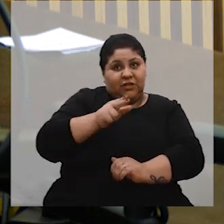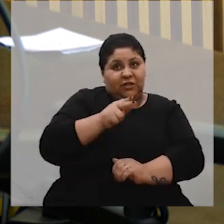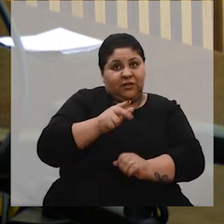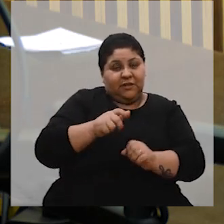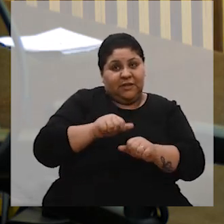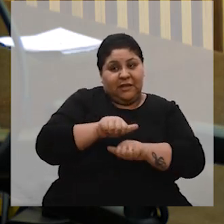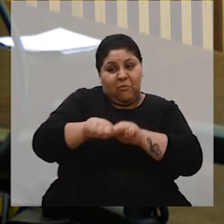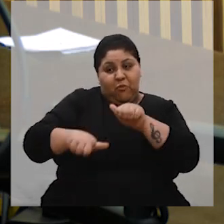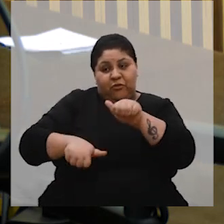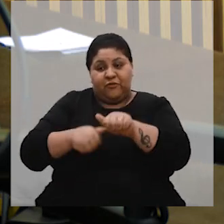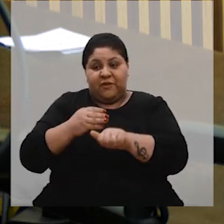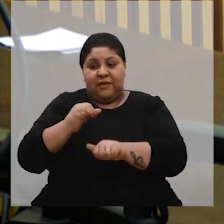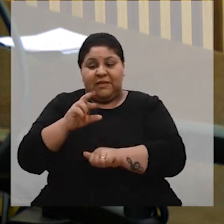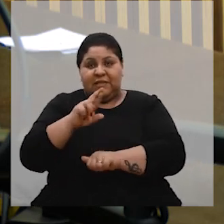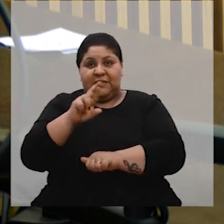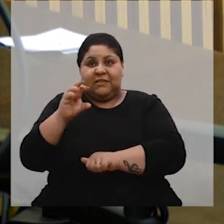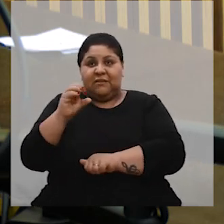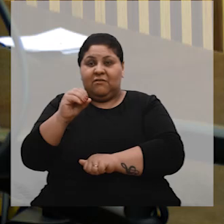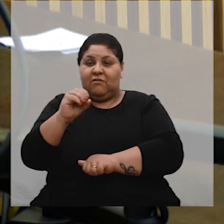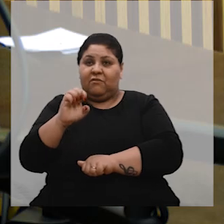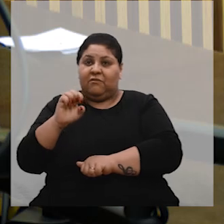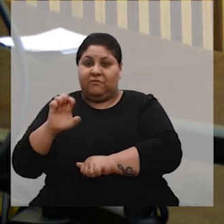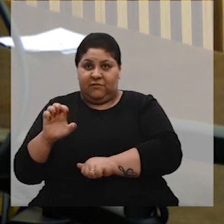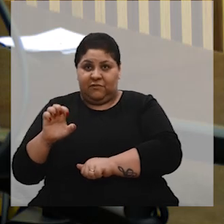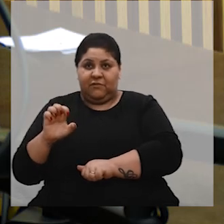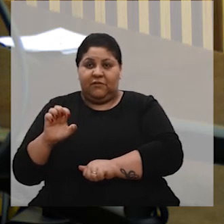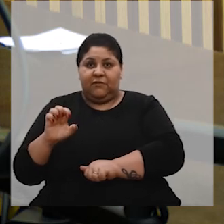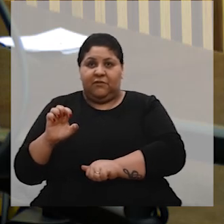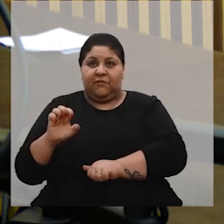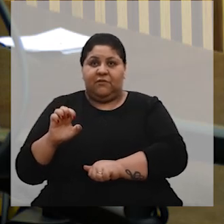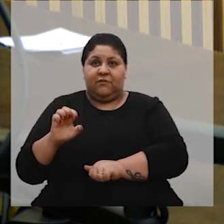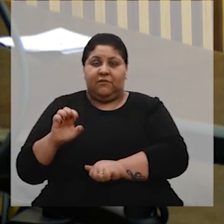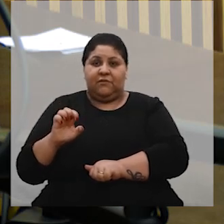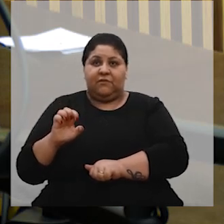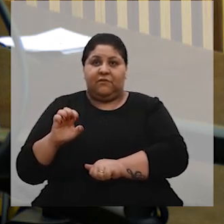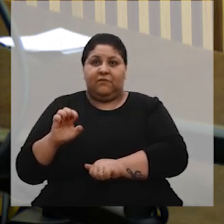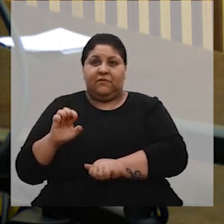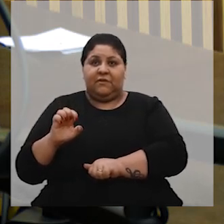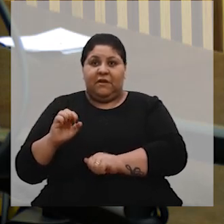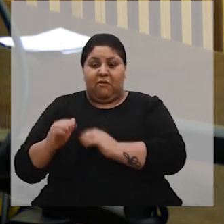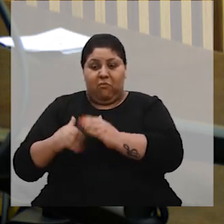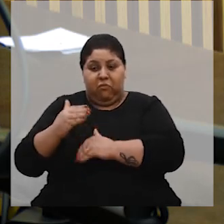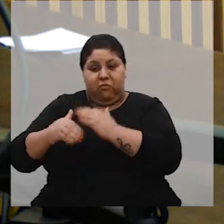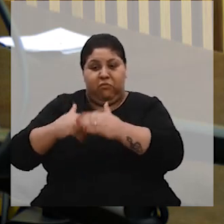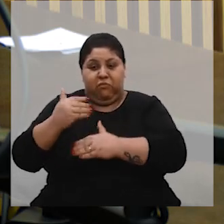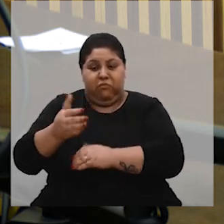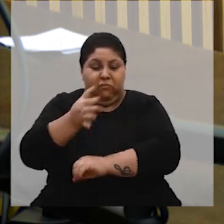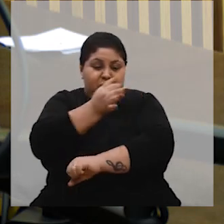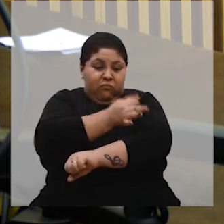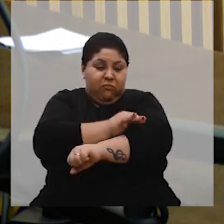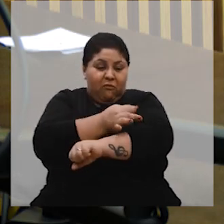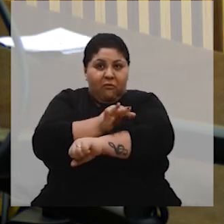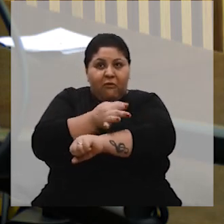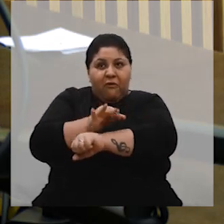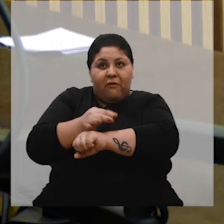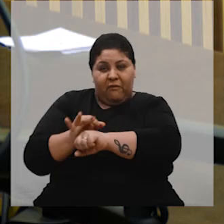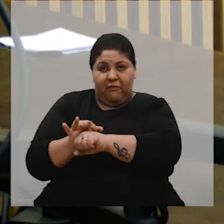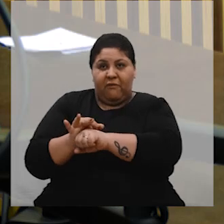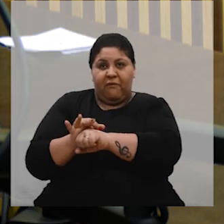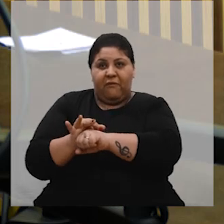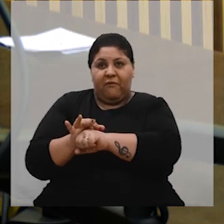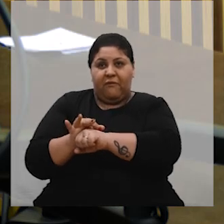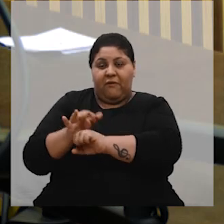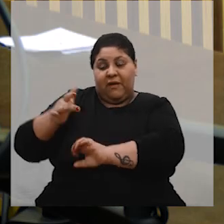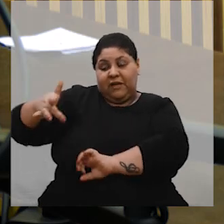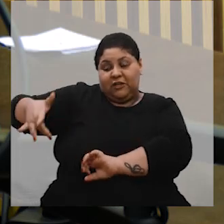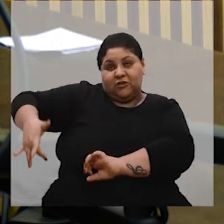acabar virando cirrose, né, que é um grau de fibrose avançado, onde as células do hepatócito, que